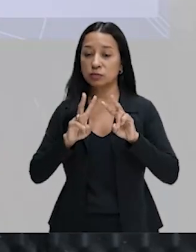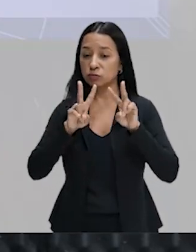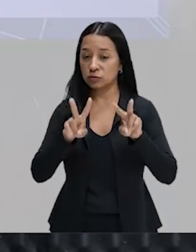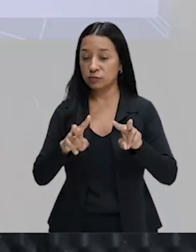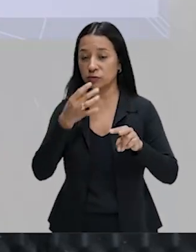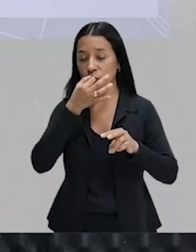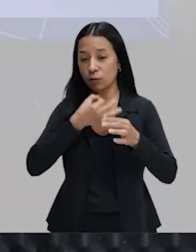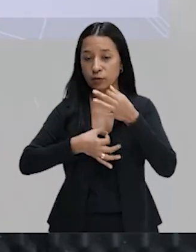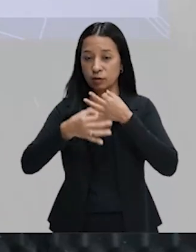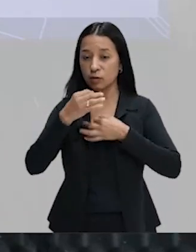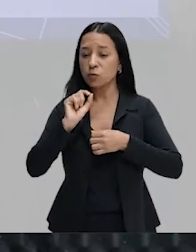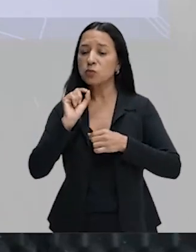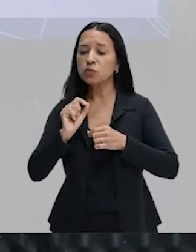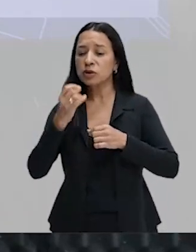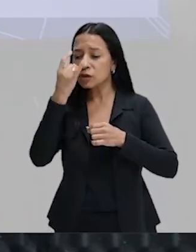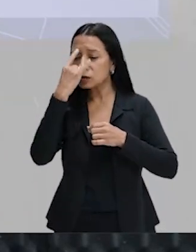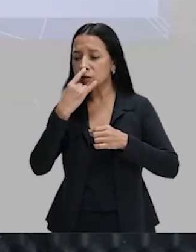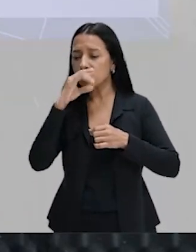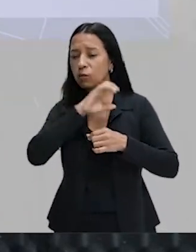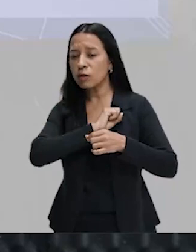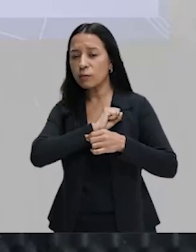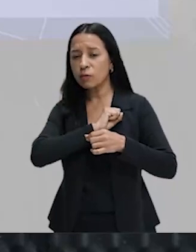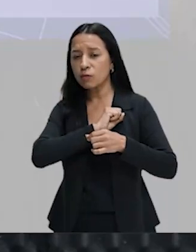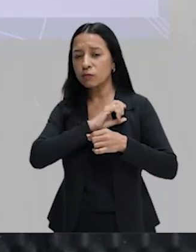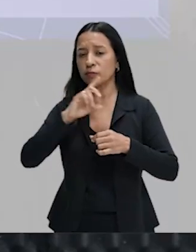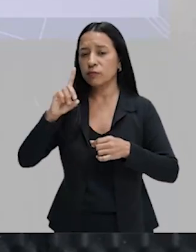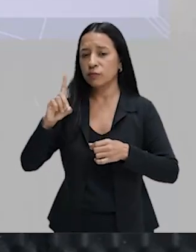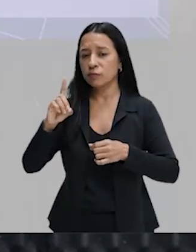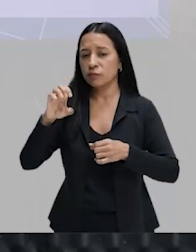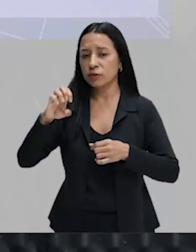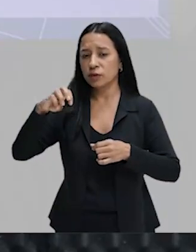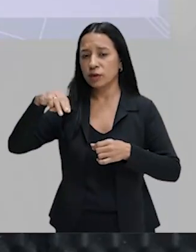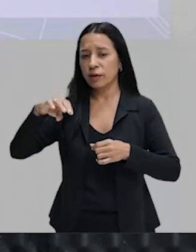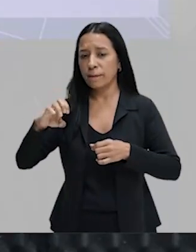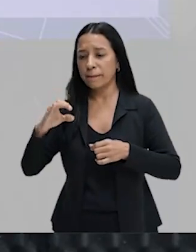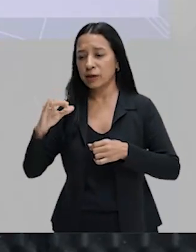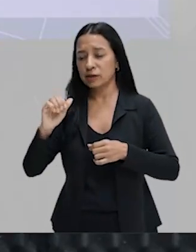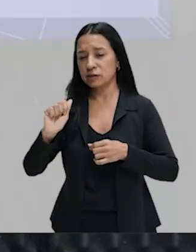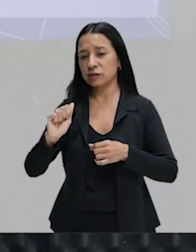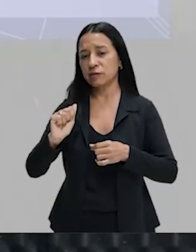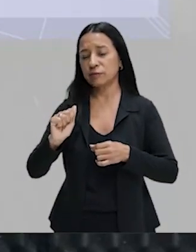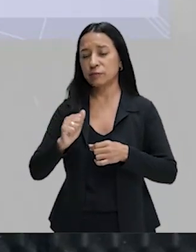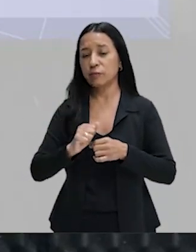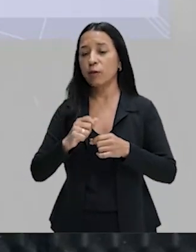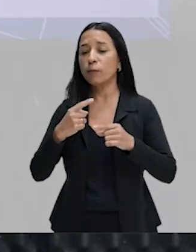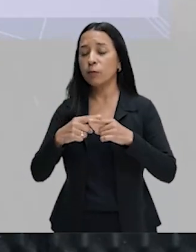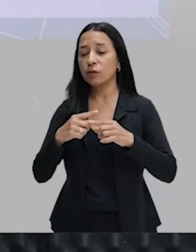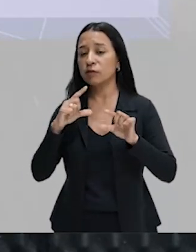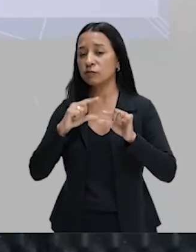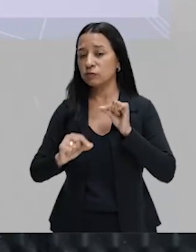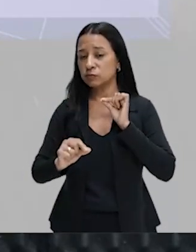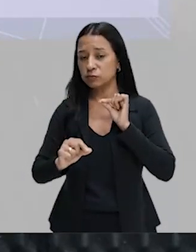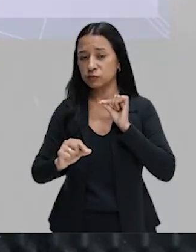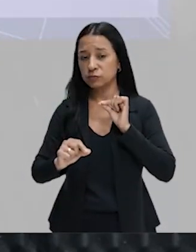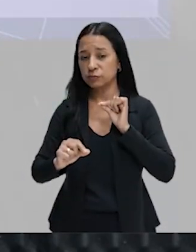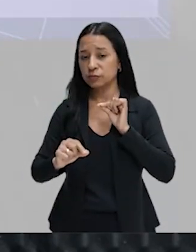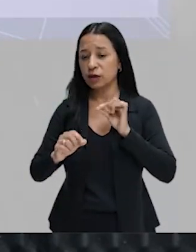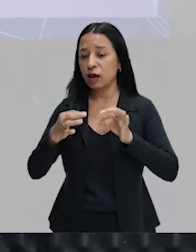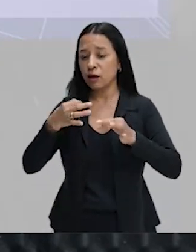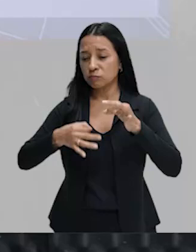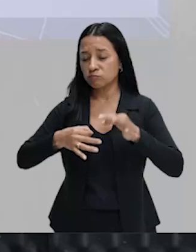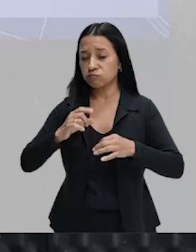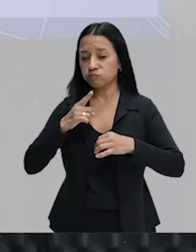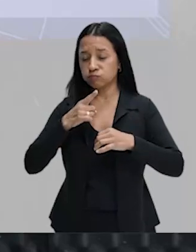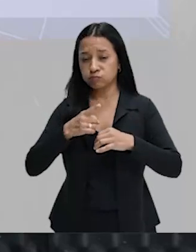quem cegou o amor foi a demência, num ato de fúria. E a pena dada por Júpiter foi que a